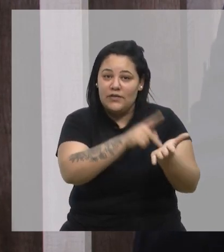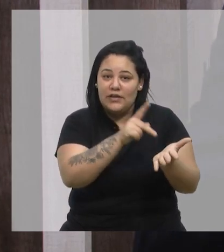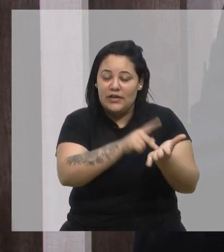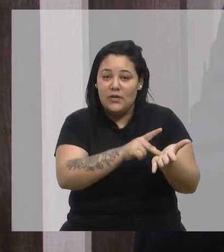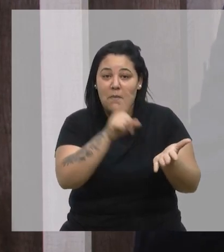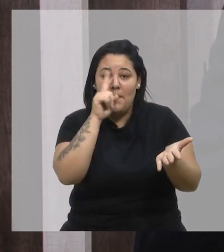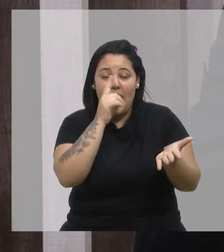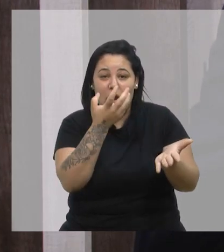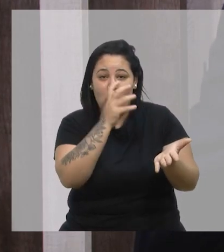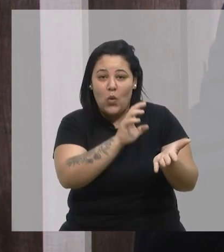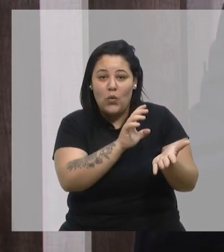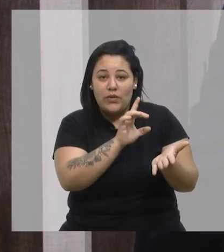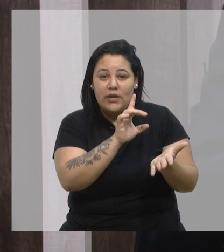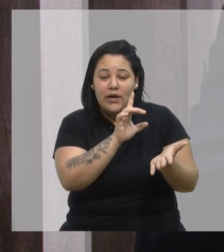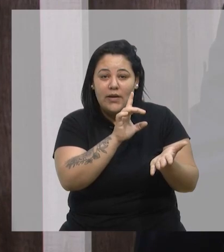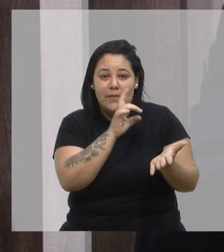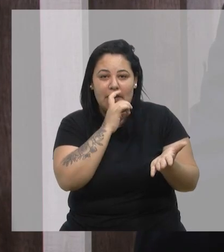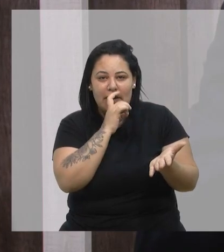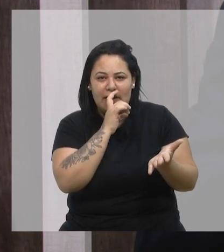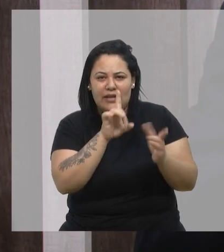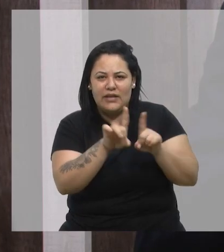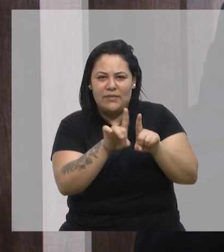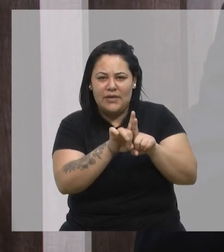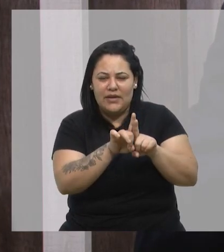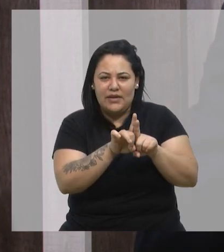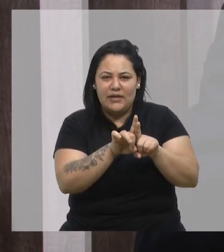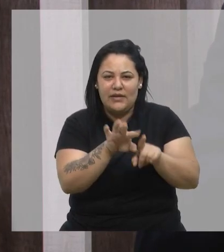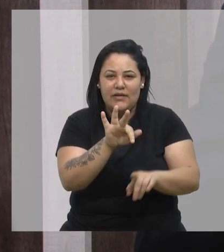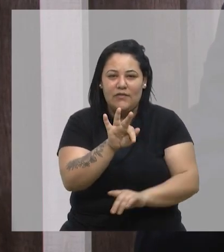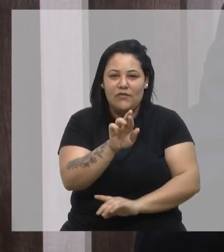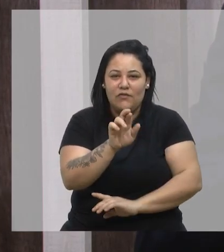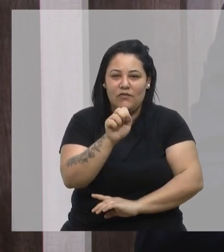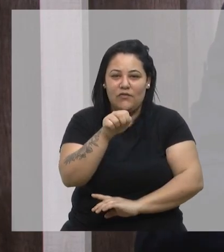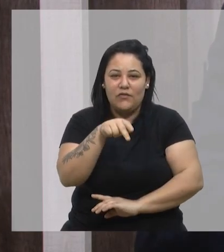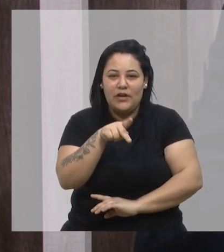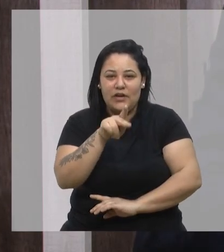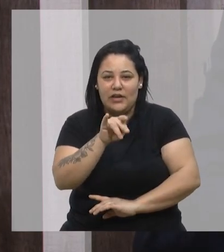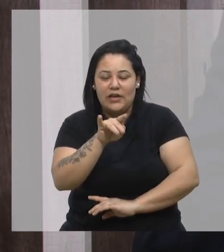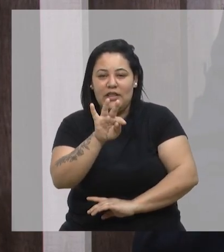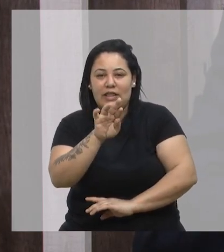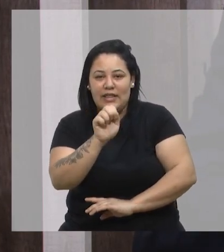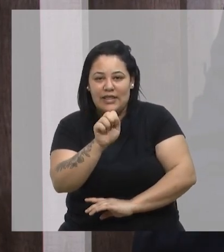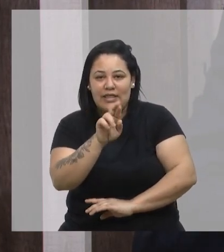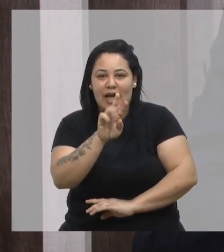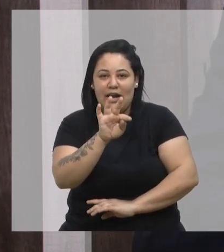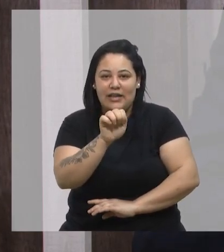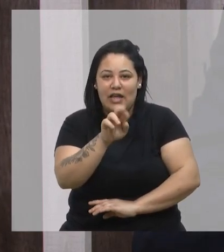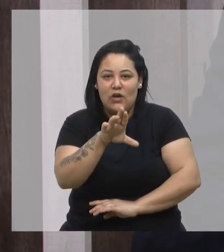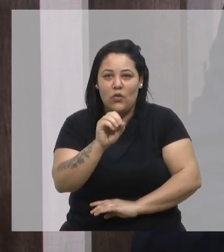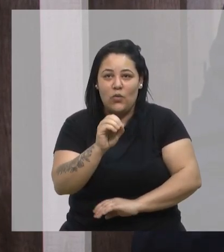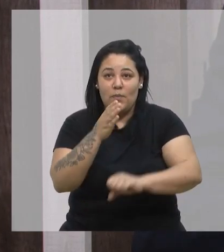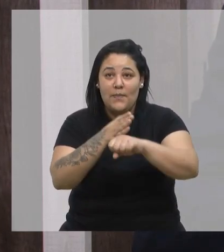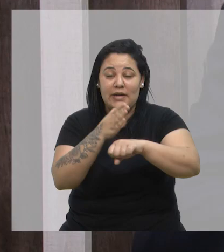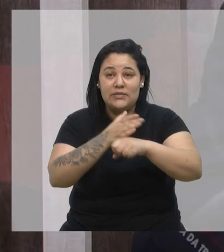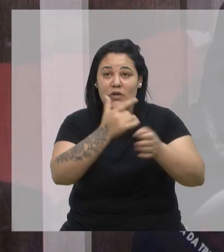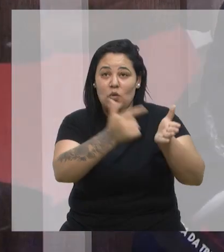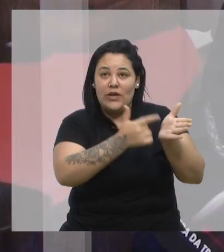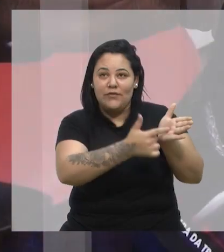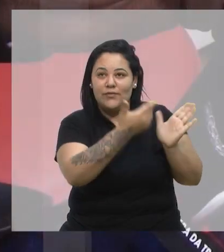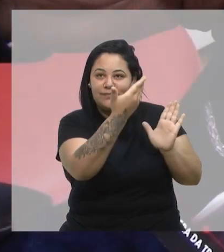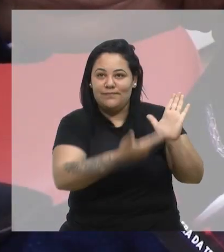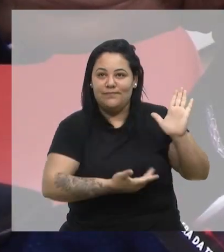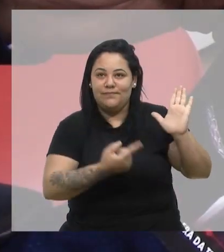adaptação do conto original Pai contra Mãe, roteiro e arte de Frank Tartarus, parte integrante aqui então